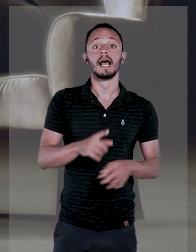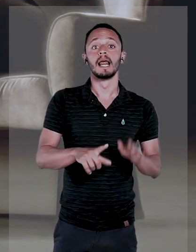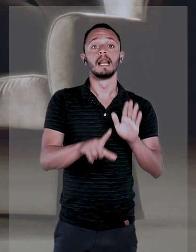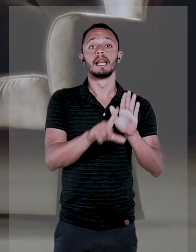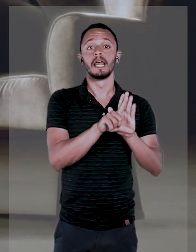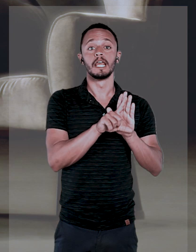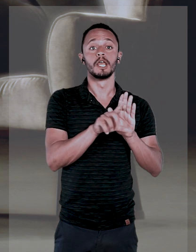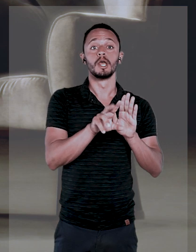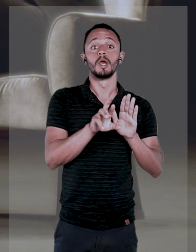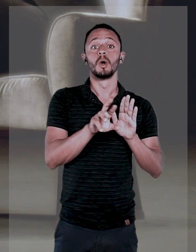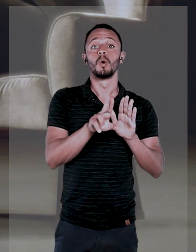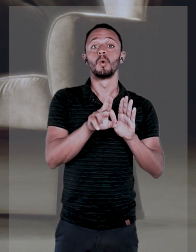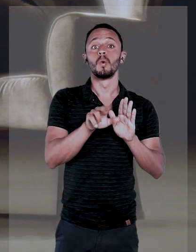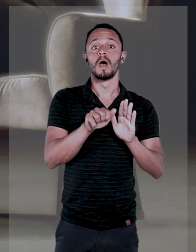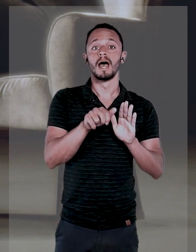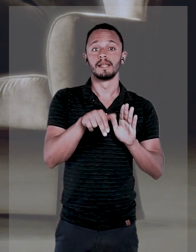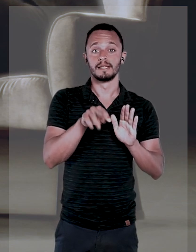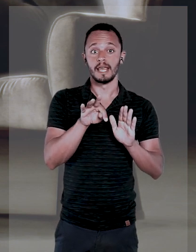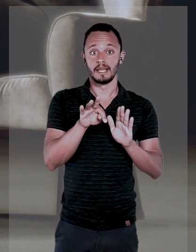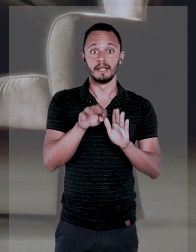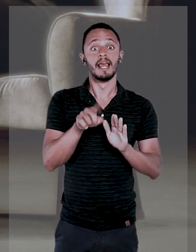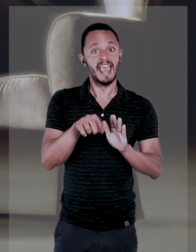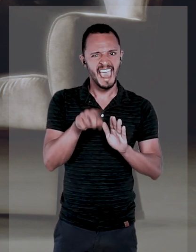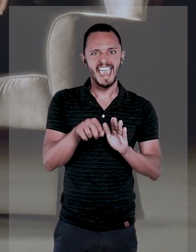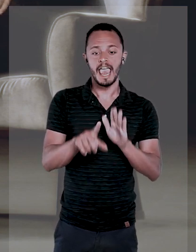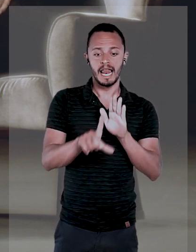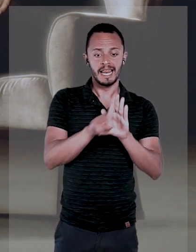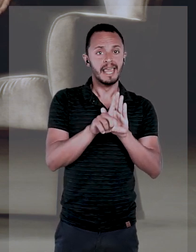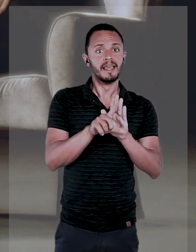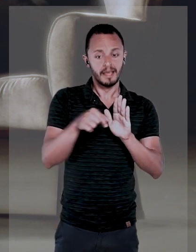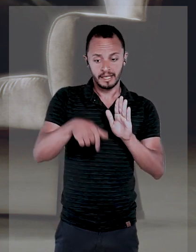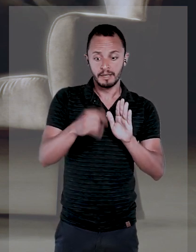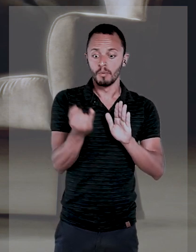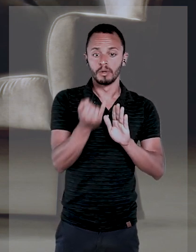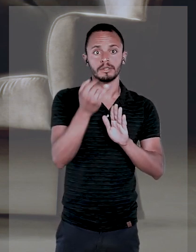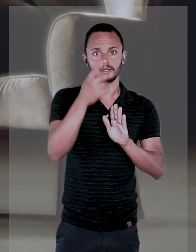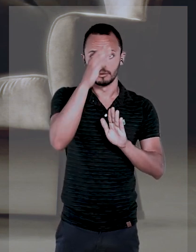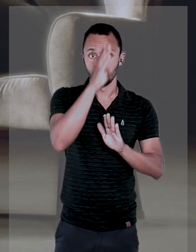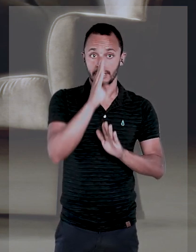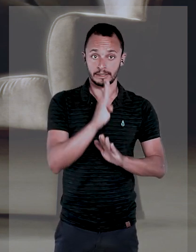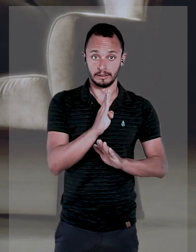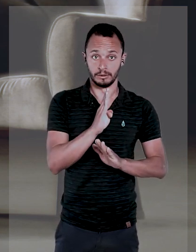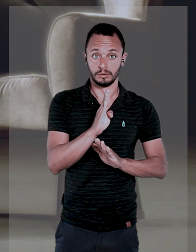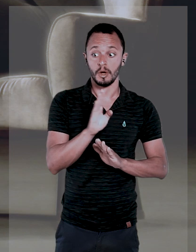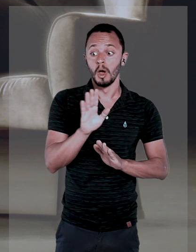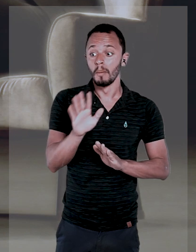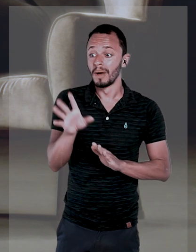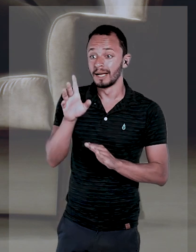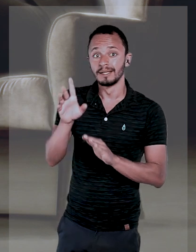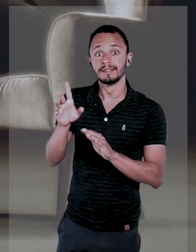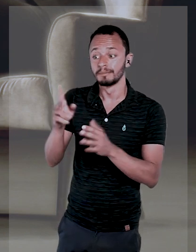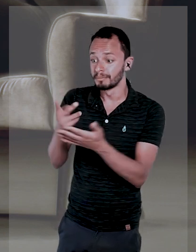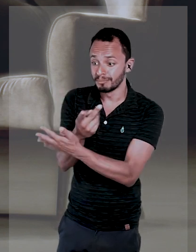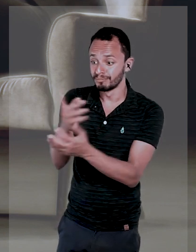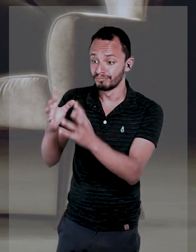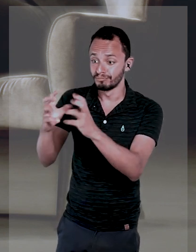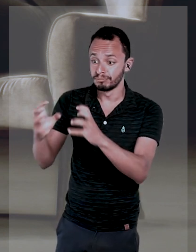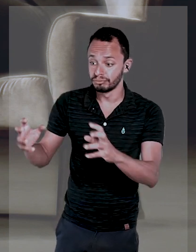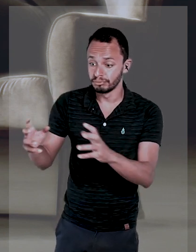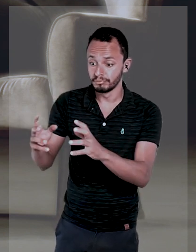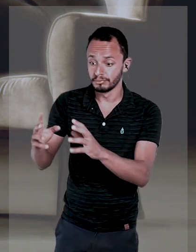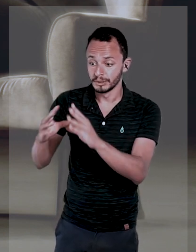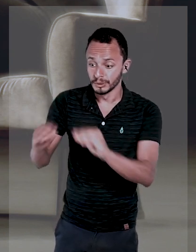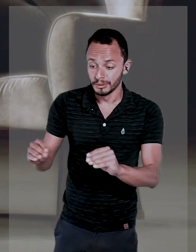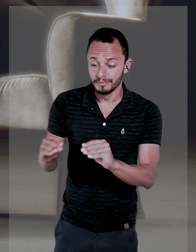Uma iniciativa via Lei Rouanet, essa lei tão importante para o Brasil que está sendo destruída. A gente